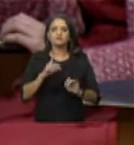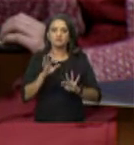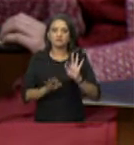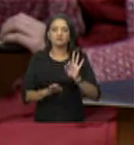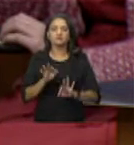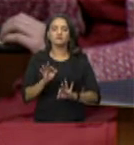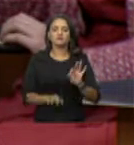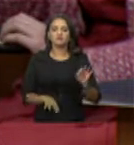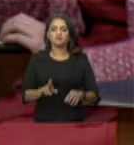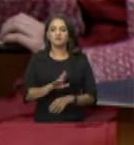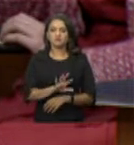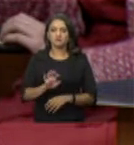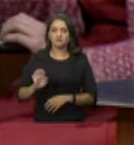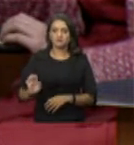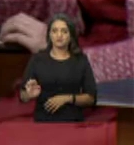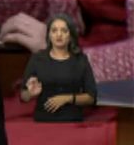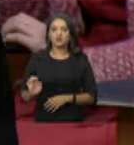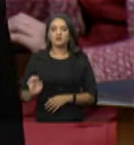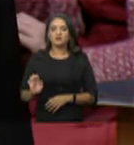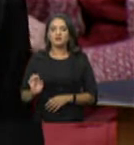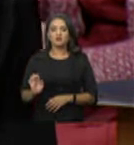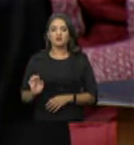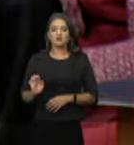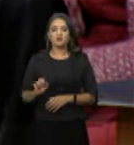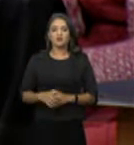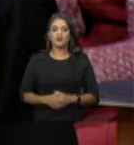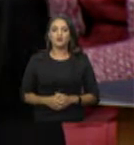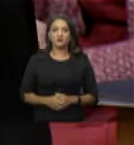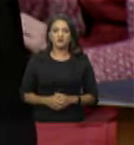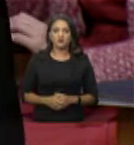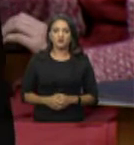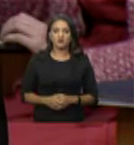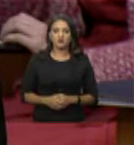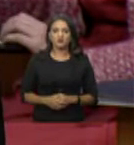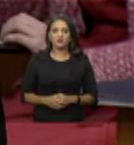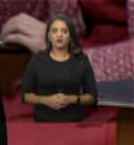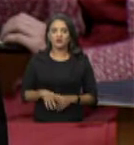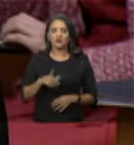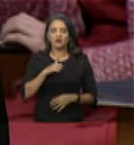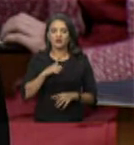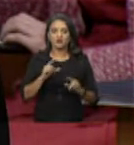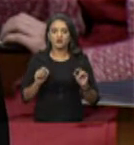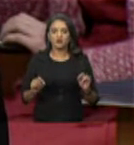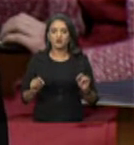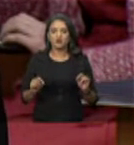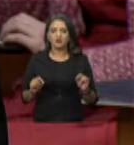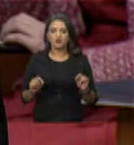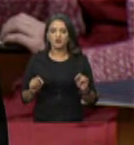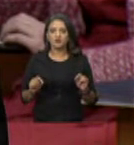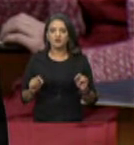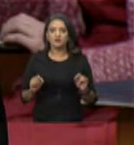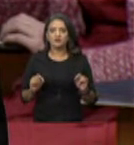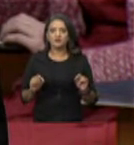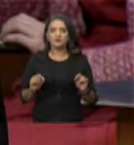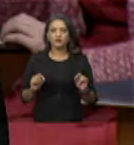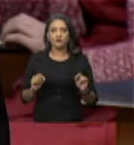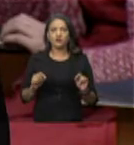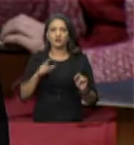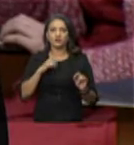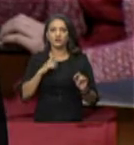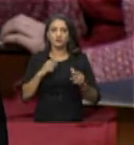extraordinário pela pelo desprovimento do recurso tendo em vista que a justiça dessa corte na questão de fundo é